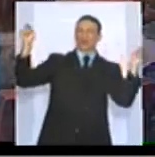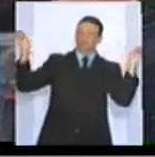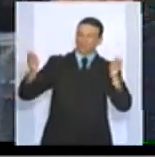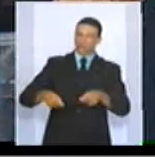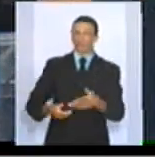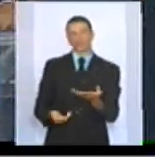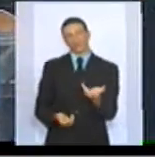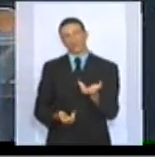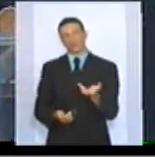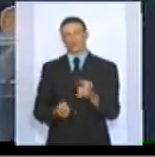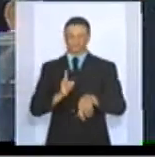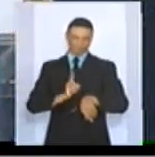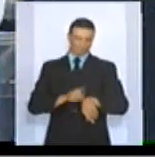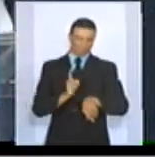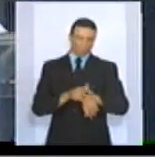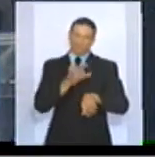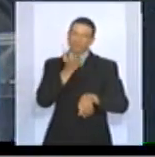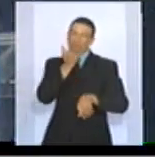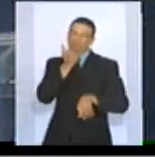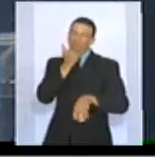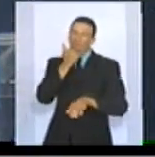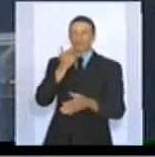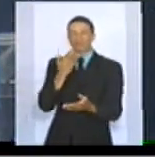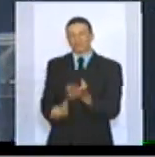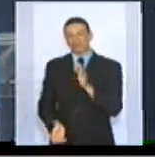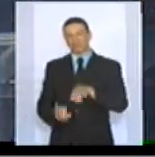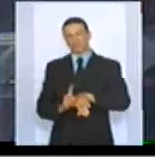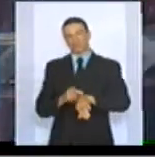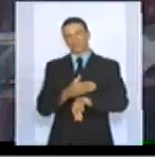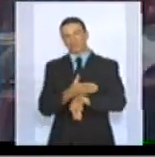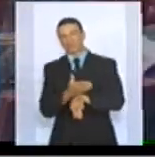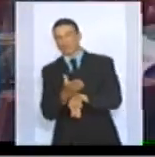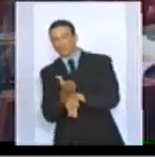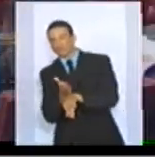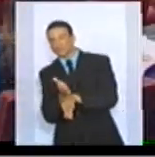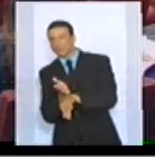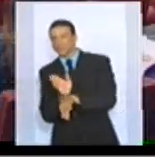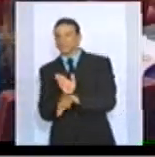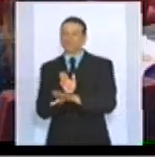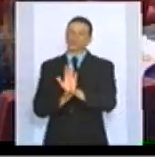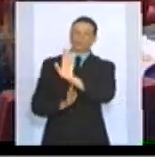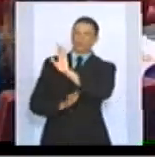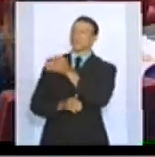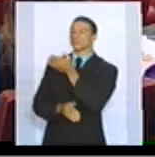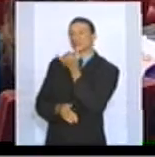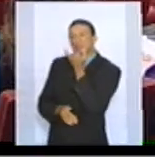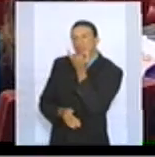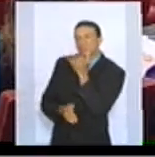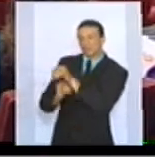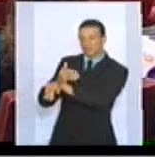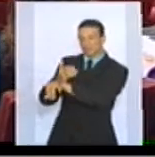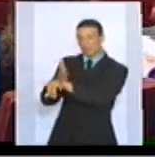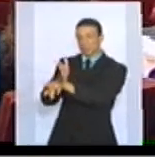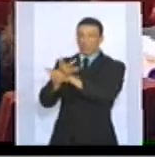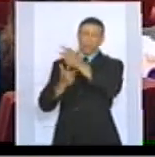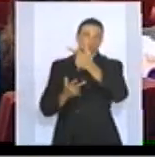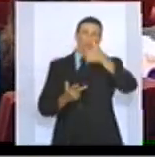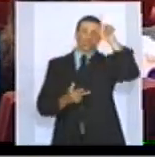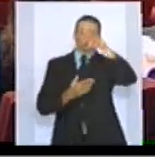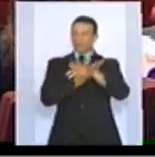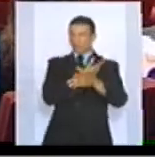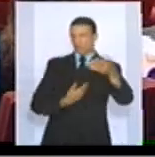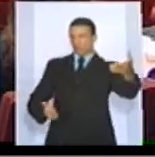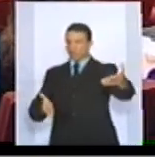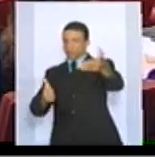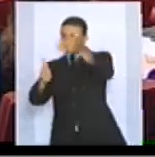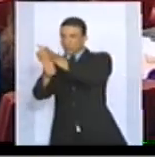Meu tempo se encerrou. Eu tenho a impressão de que os demais participantes vão complementar a fala muito bem posta de Vossa